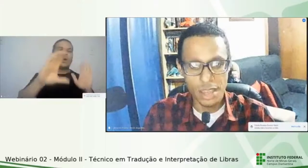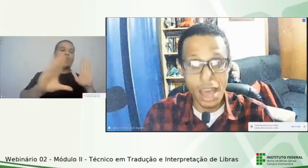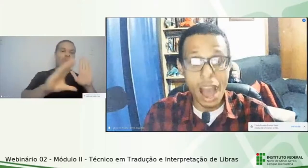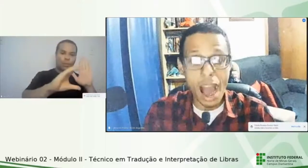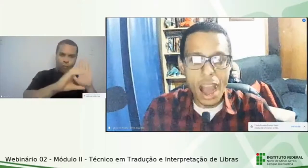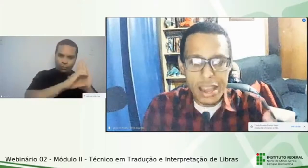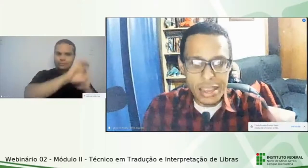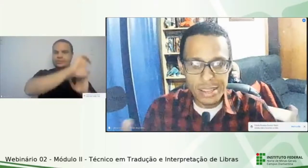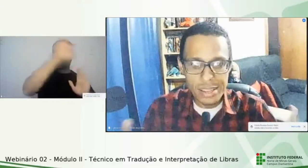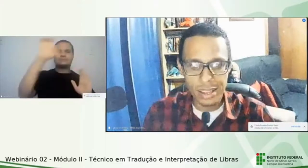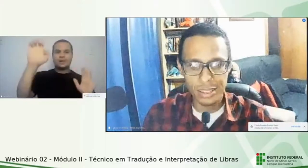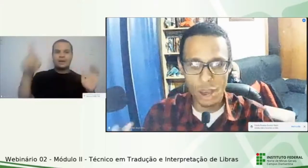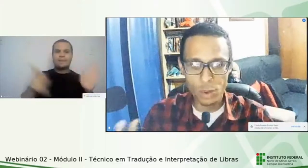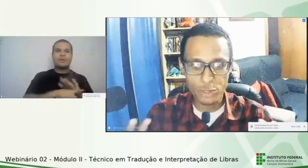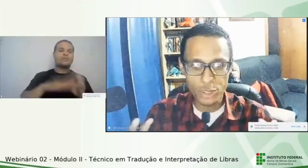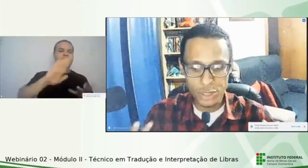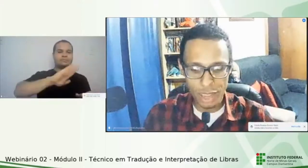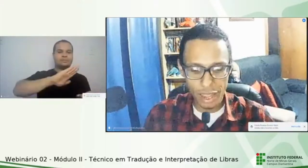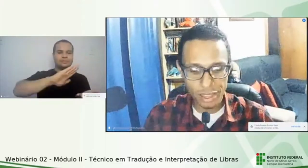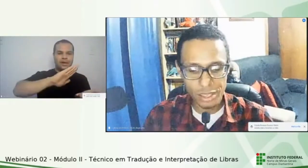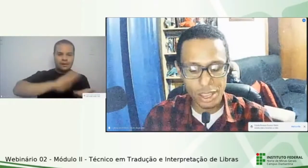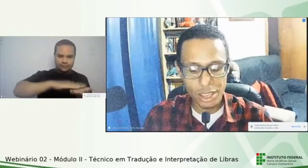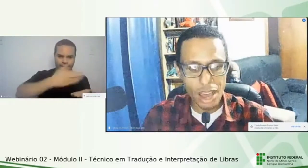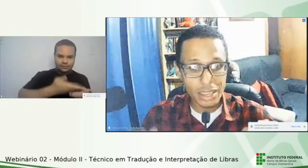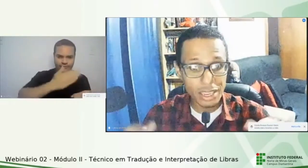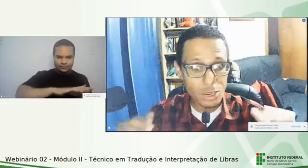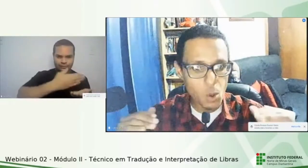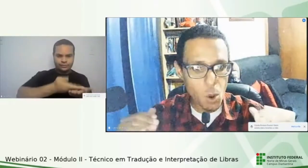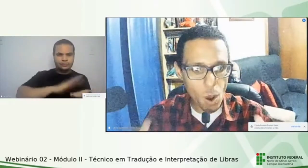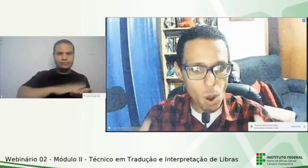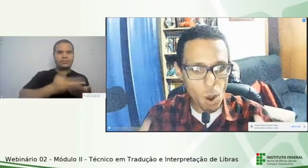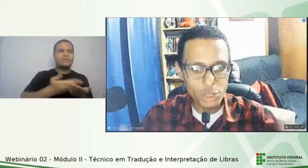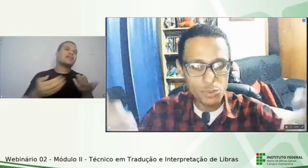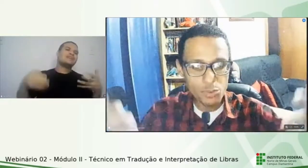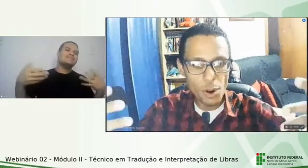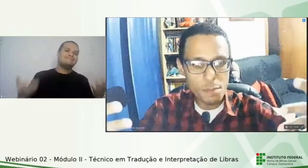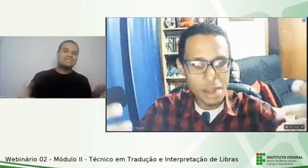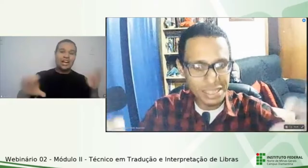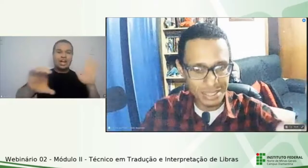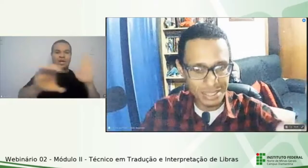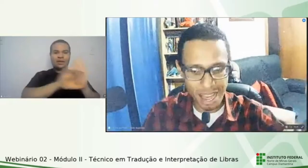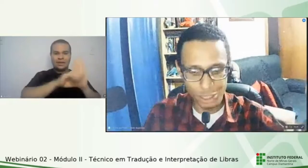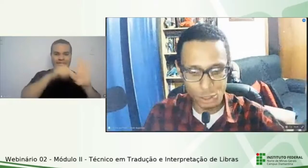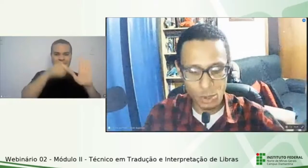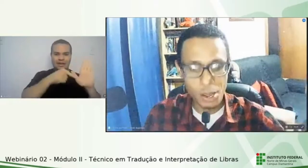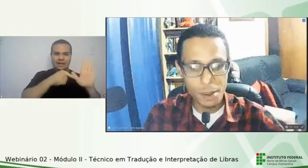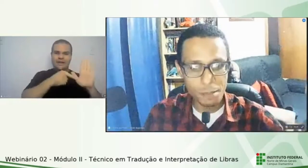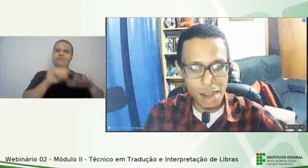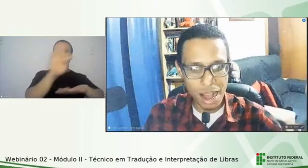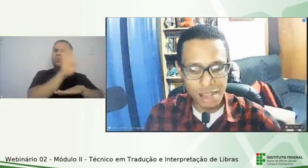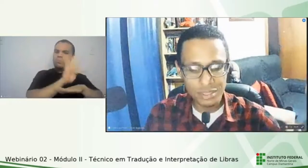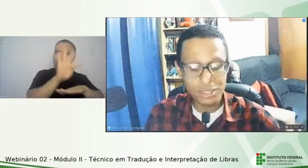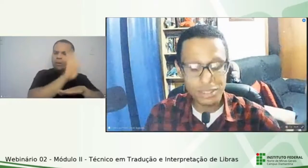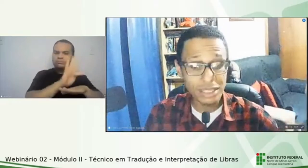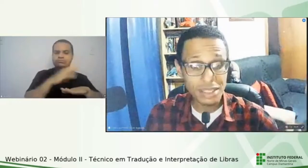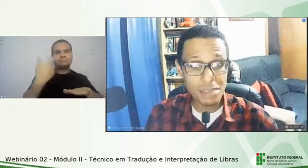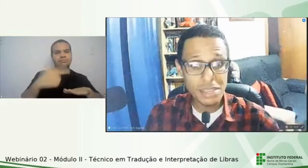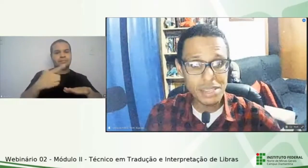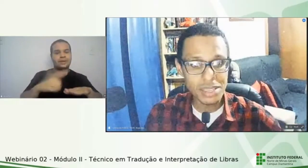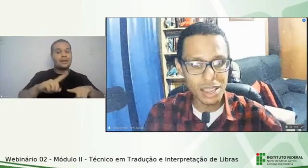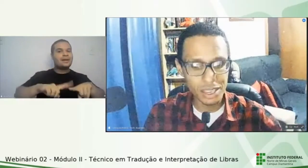intérprete. Ainda não se tem aquele código formalizado, mas